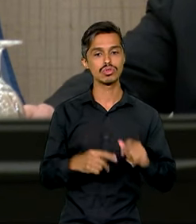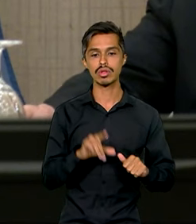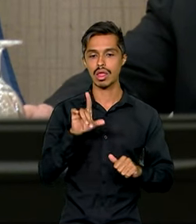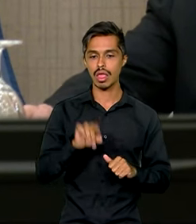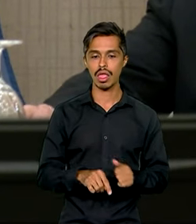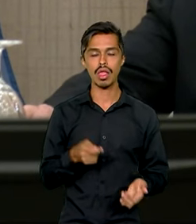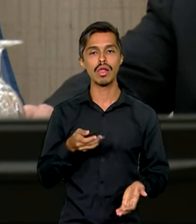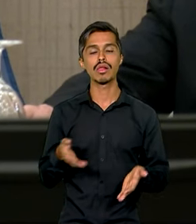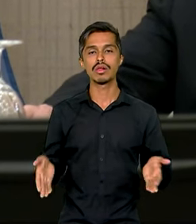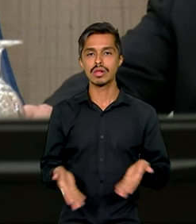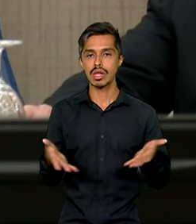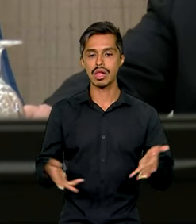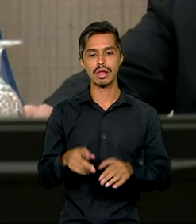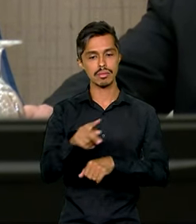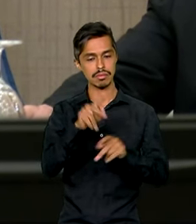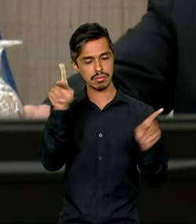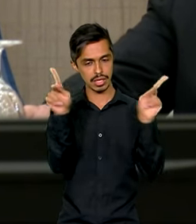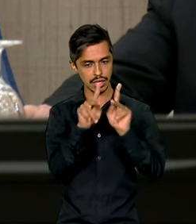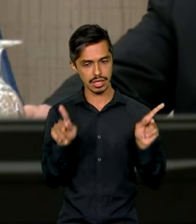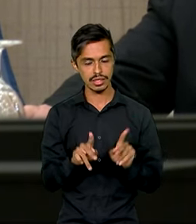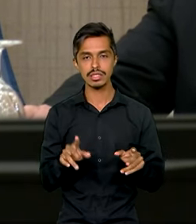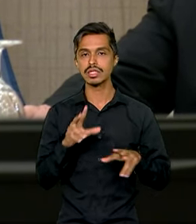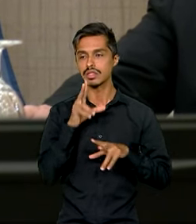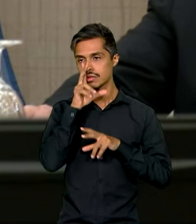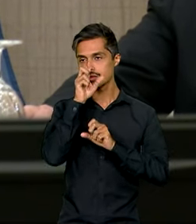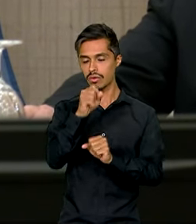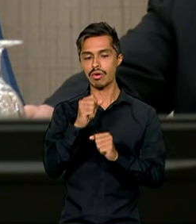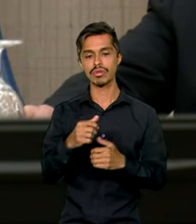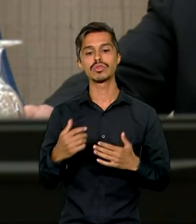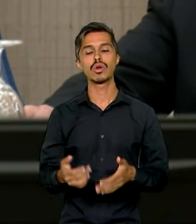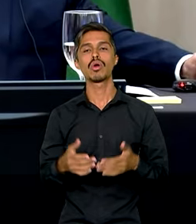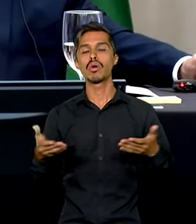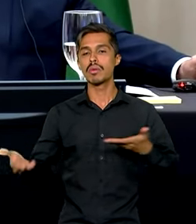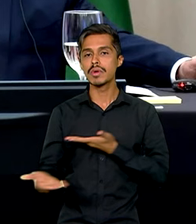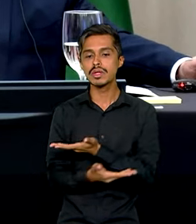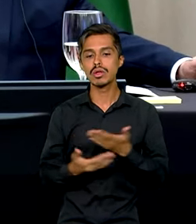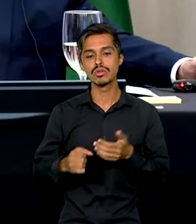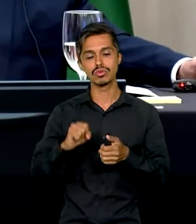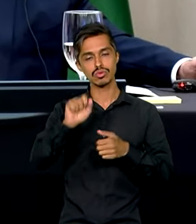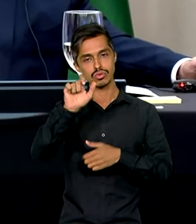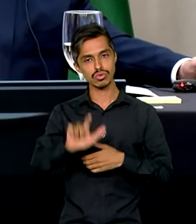é manter a paz e fortalecer a cooperação no sul